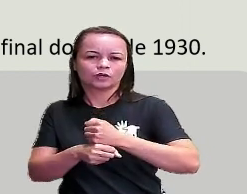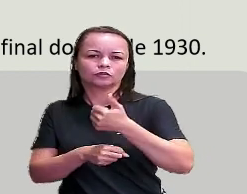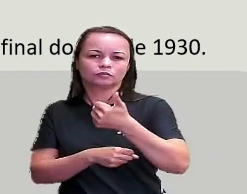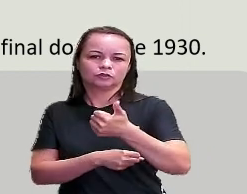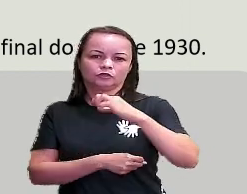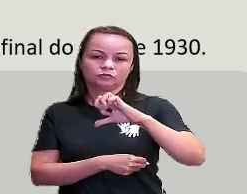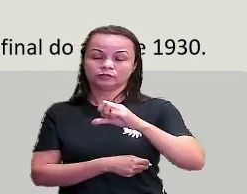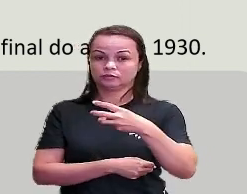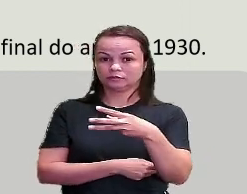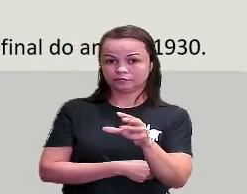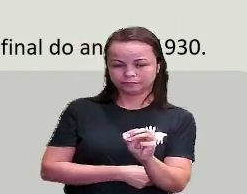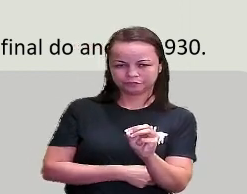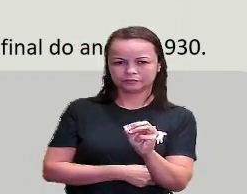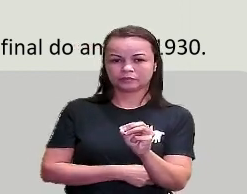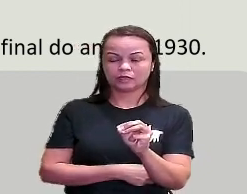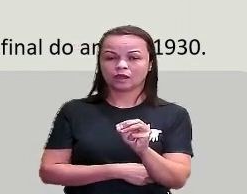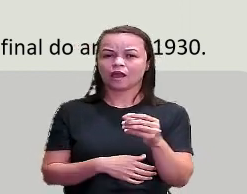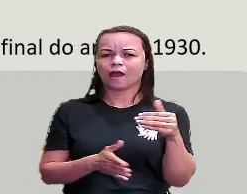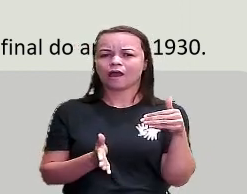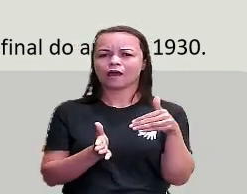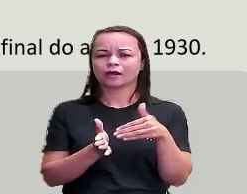1930. Então, até a data de